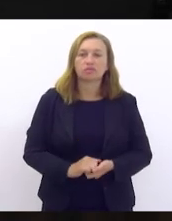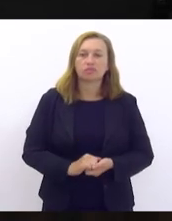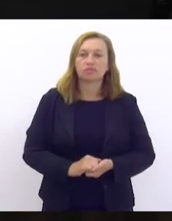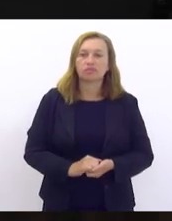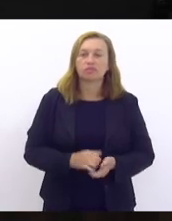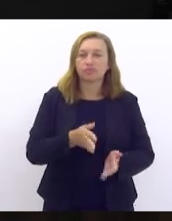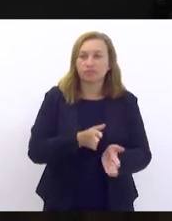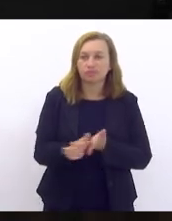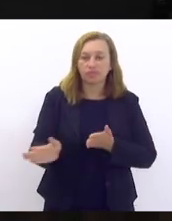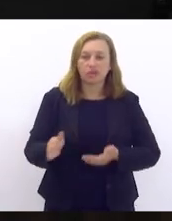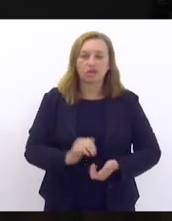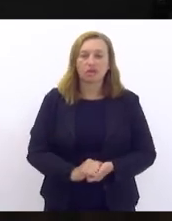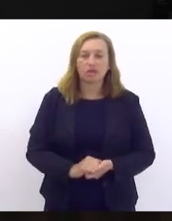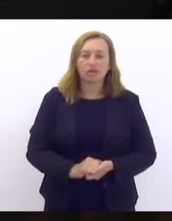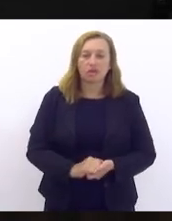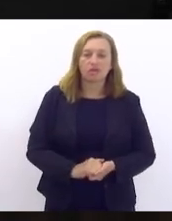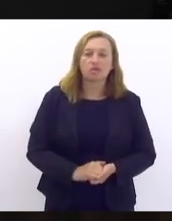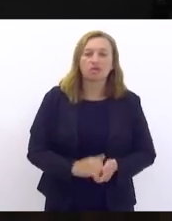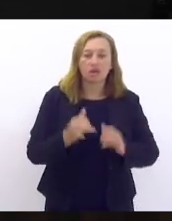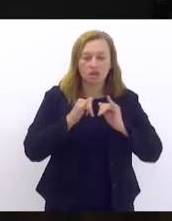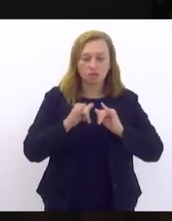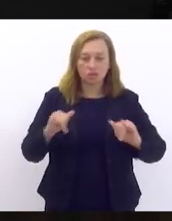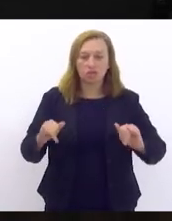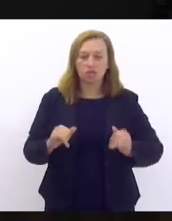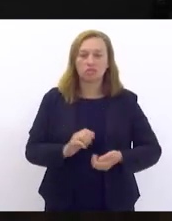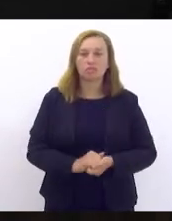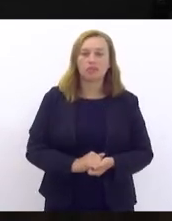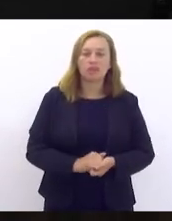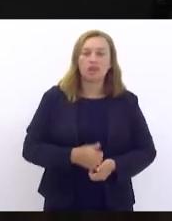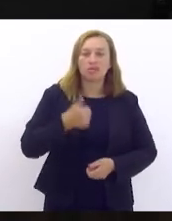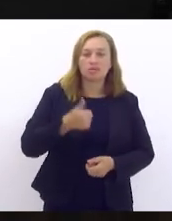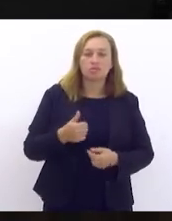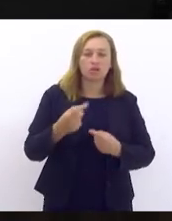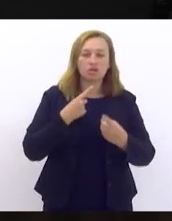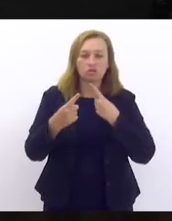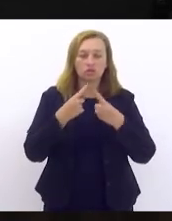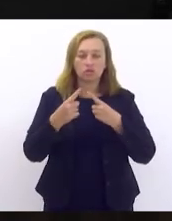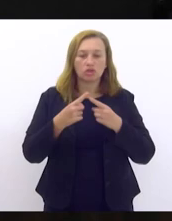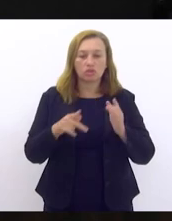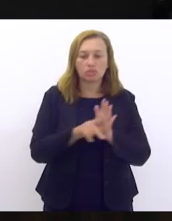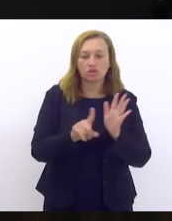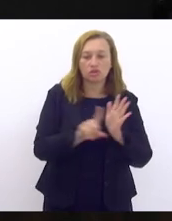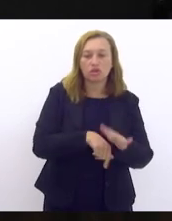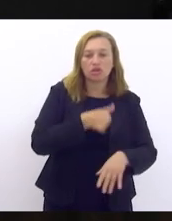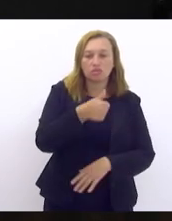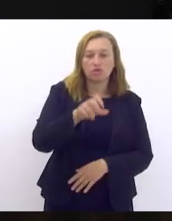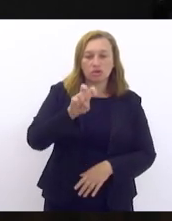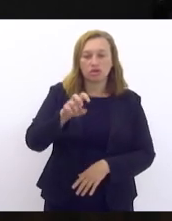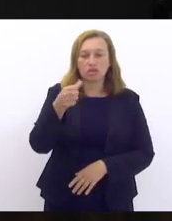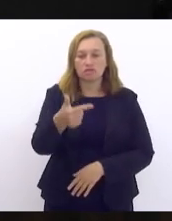Aprovado, vai autógrafo. Anuncio, em primeira discussão, projeto de lei número